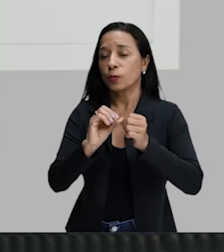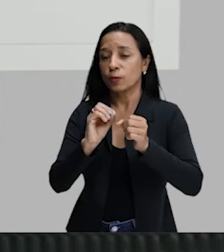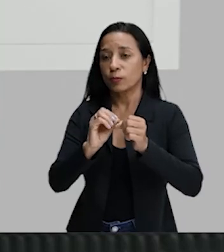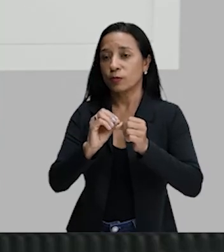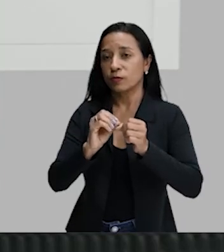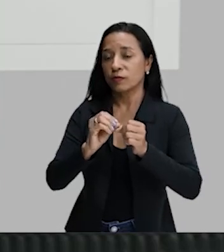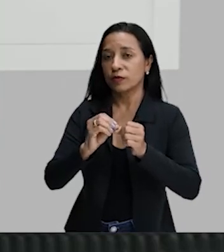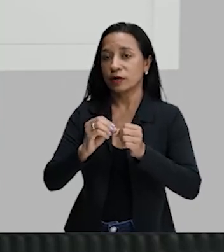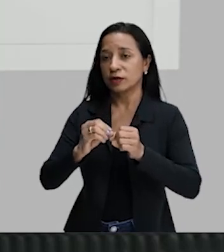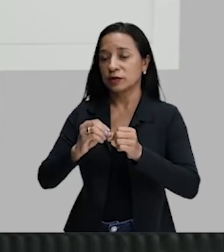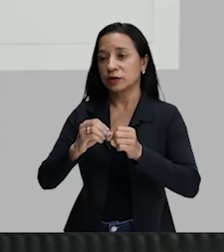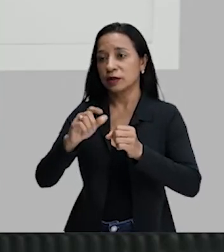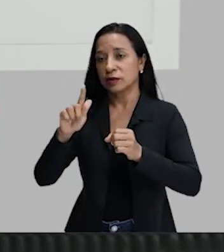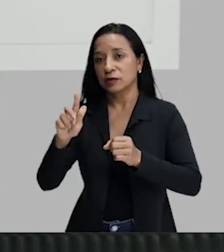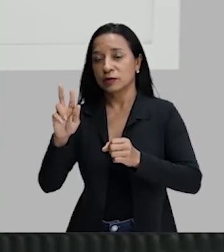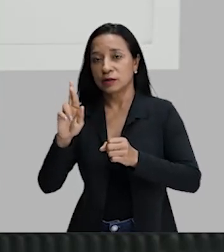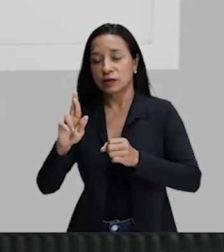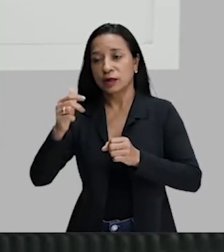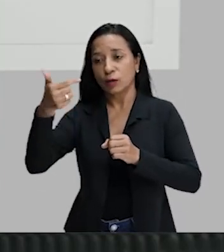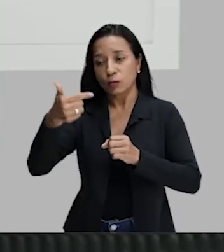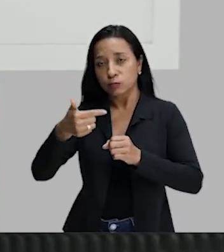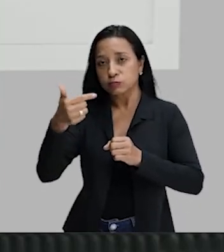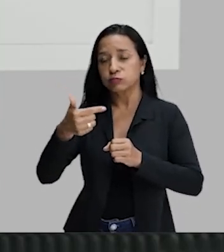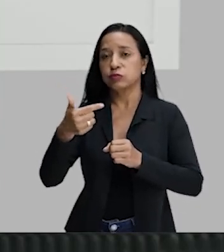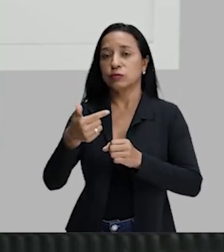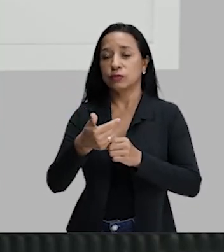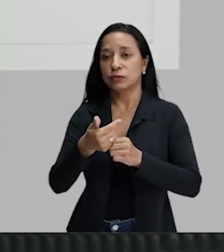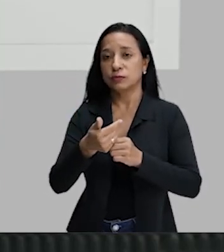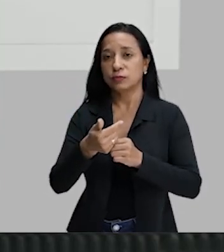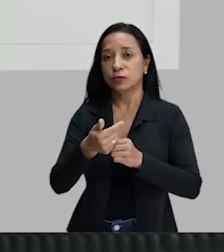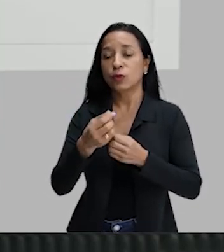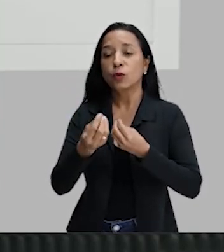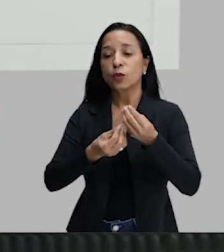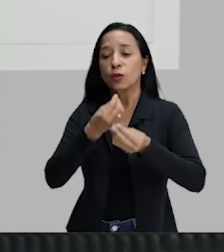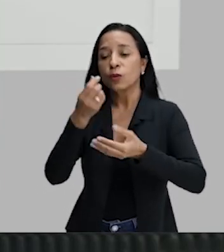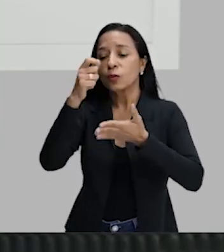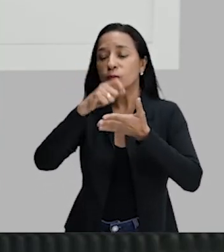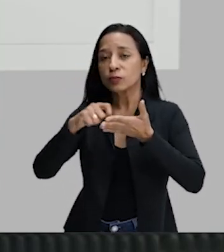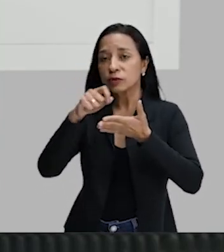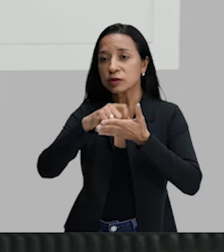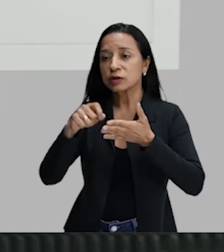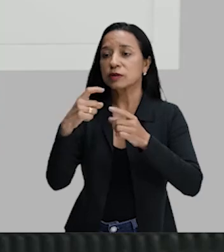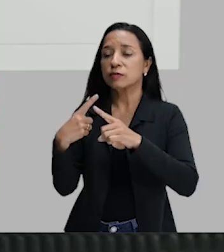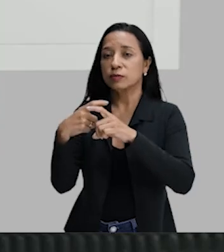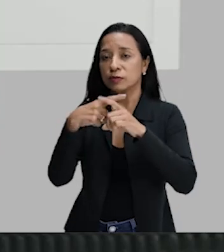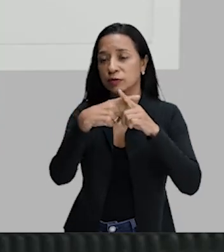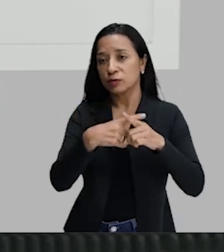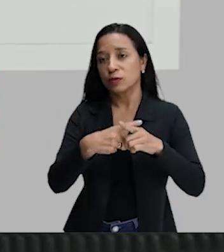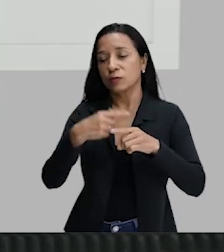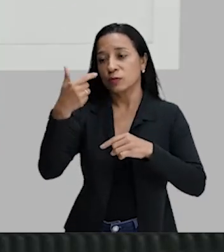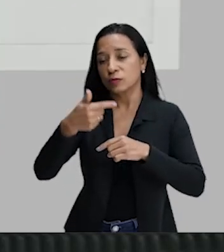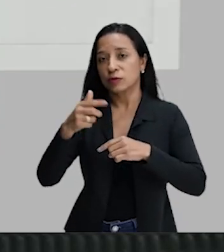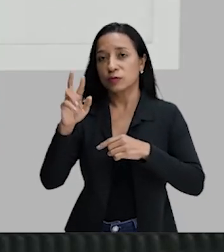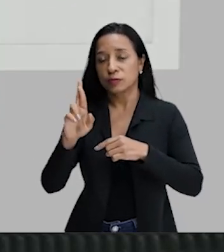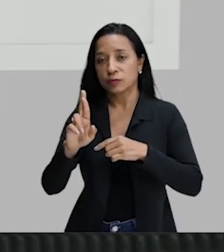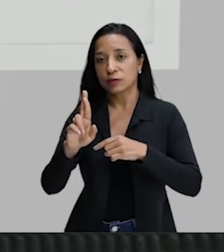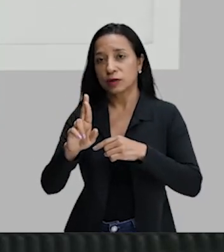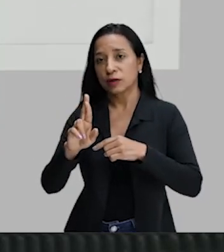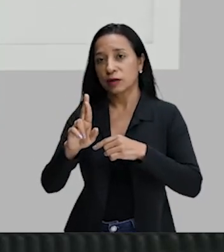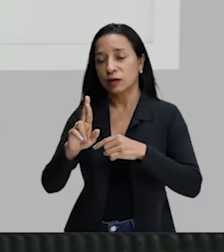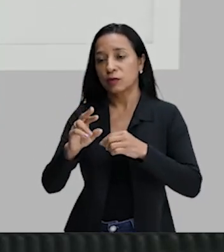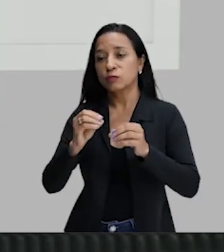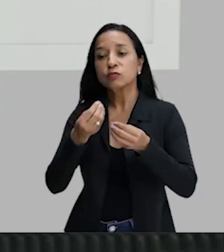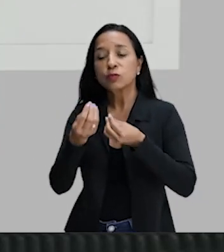grau 2, um polinômio do segundo grau. Né? Como é que eu escrevo um polinômio do segundo grau na forma de um produto